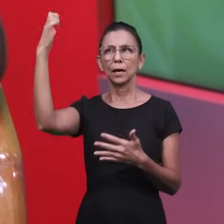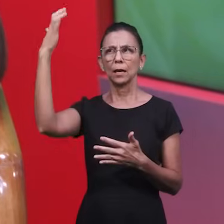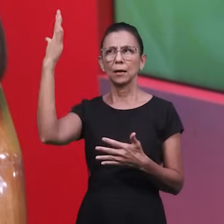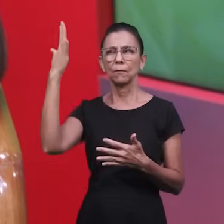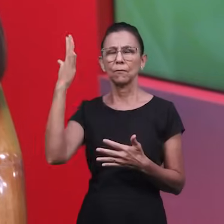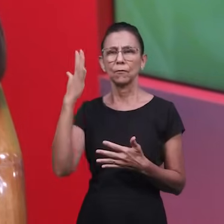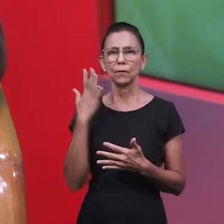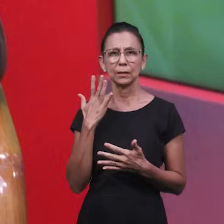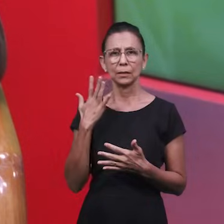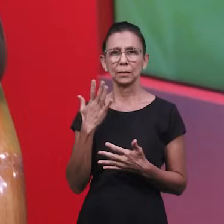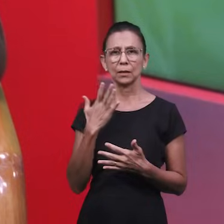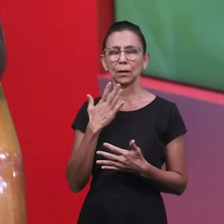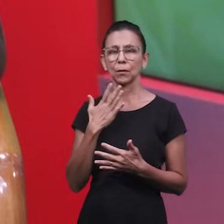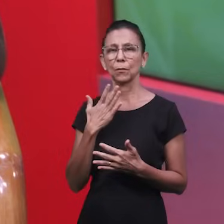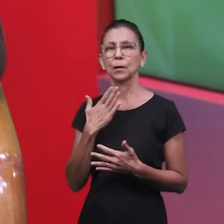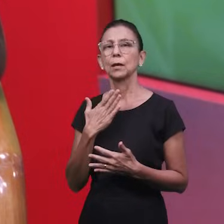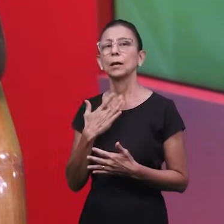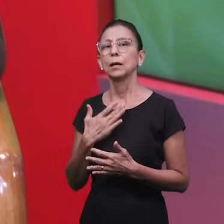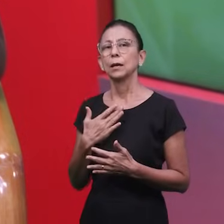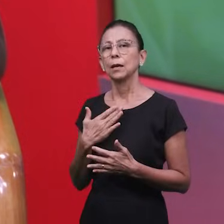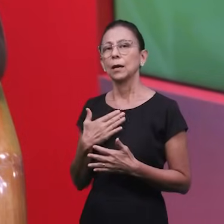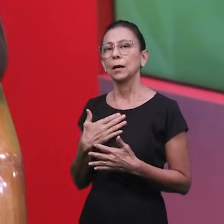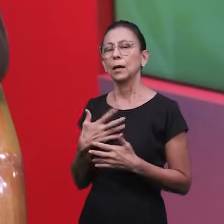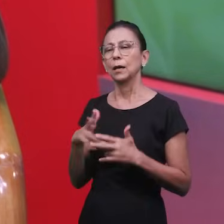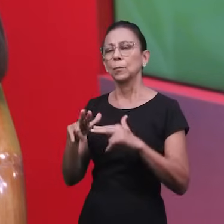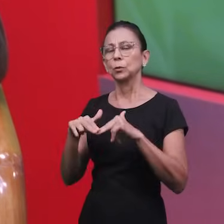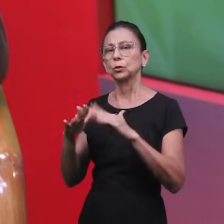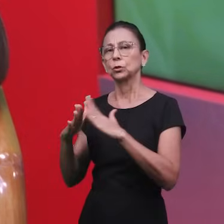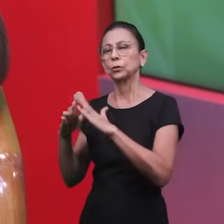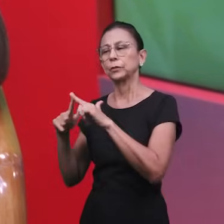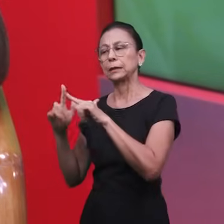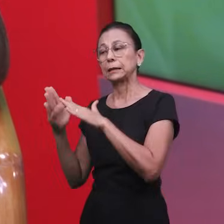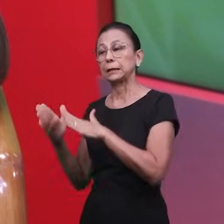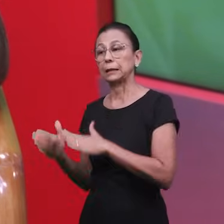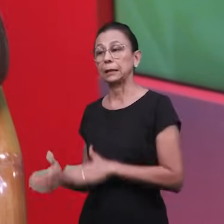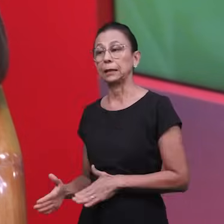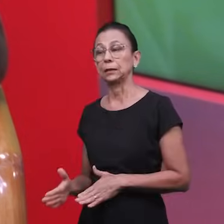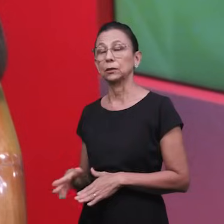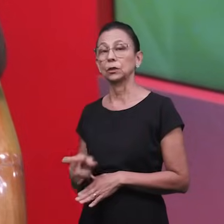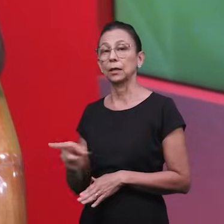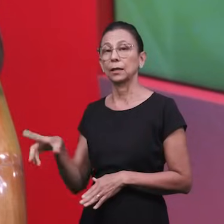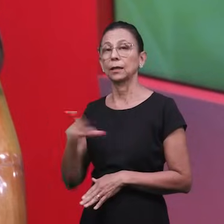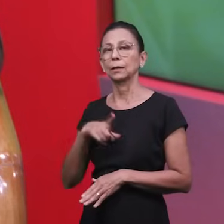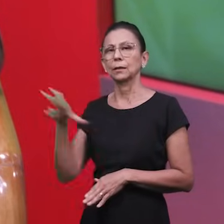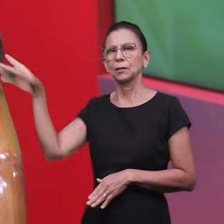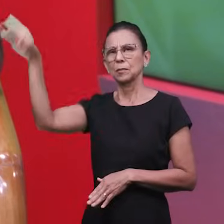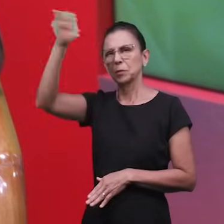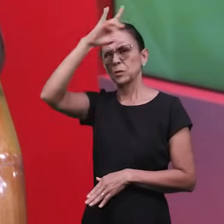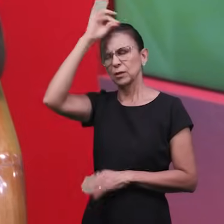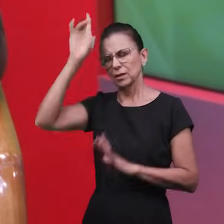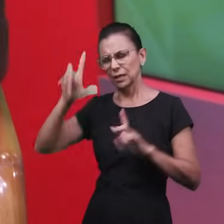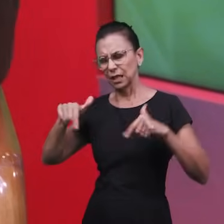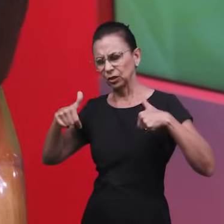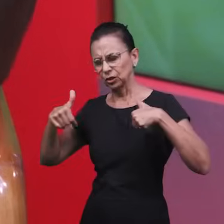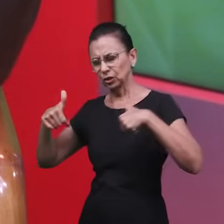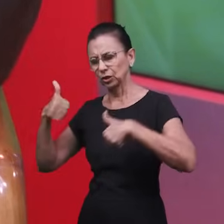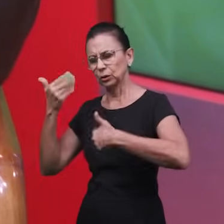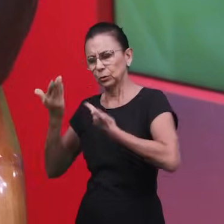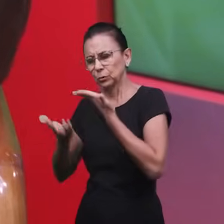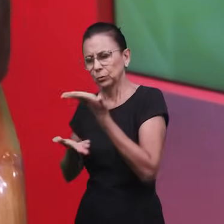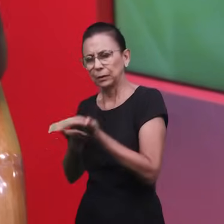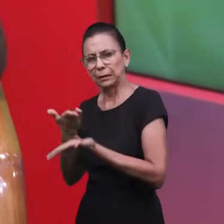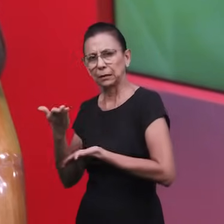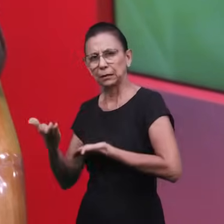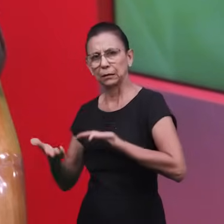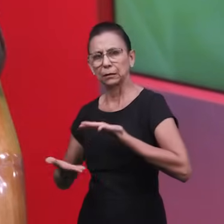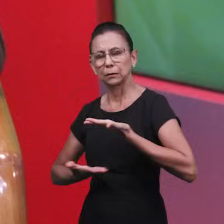para a igreja. Ela tem o calor do Espírito Santo e ela caminha, Josias, está